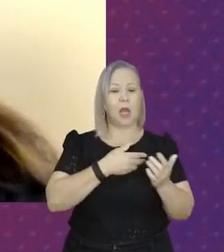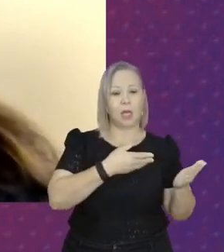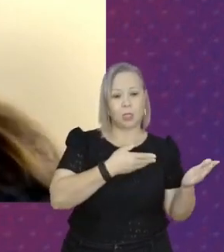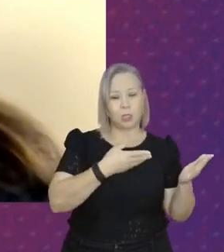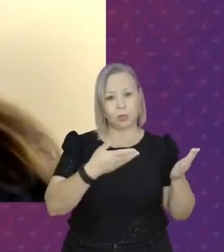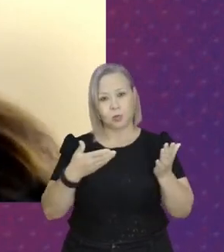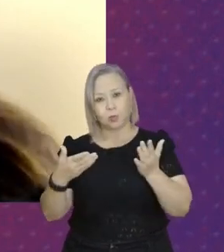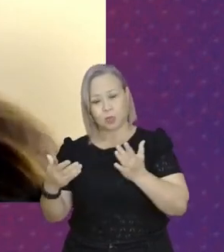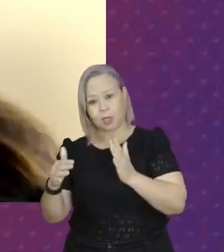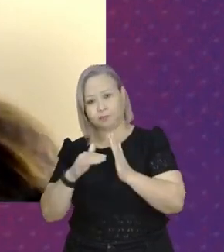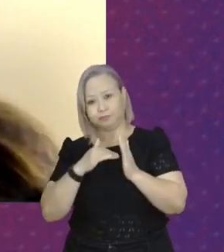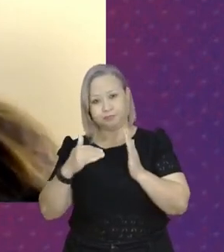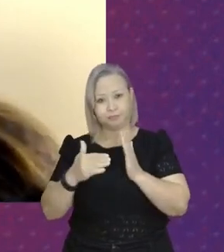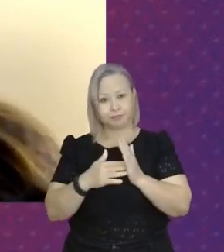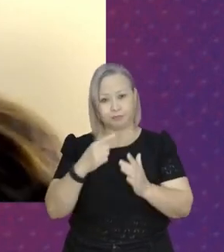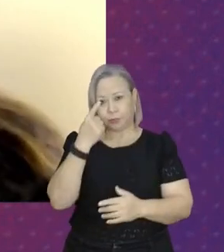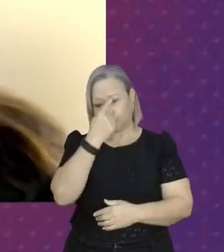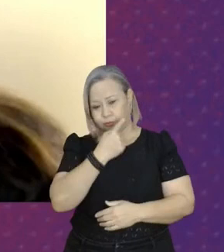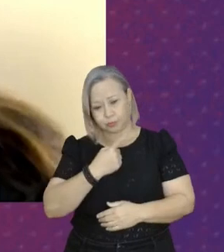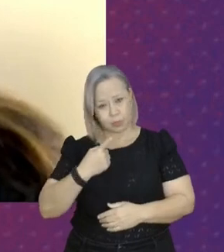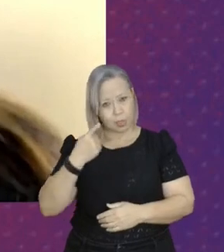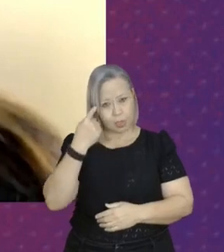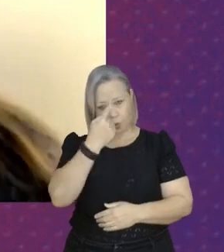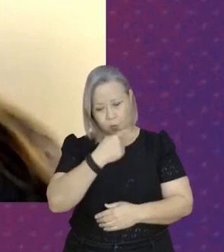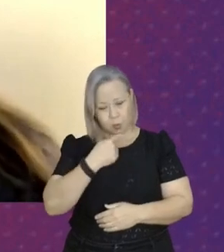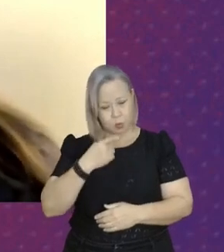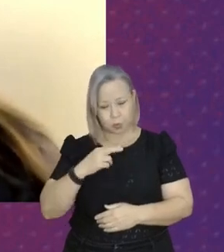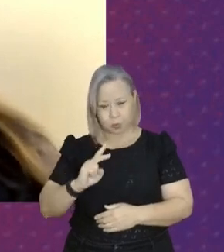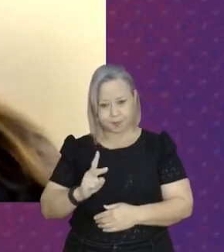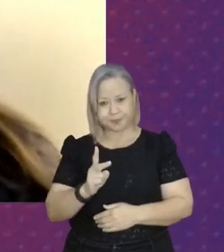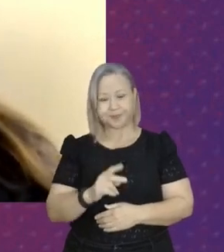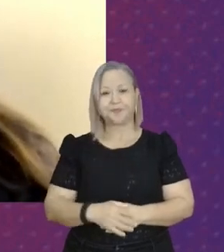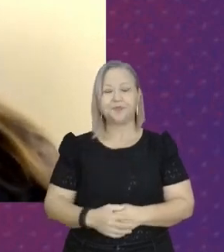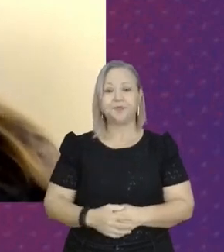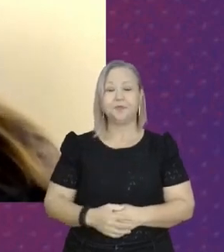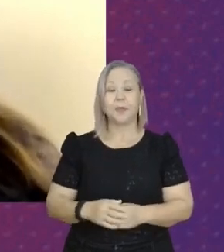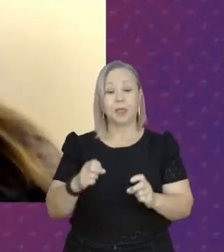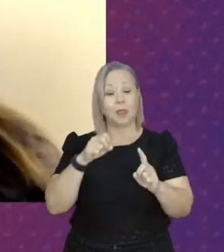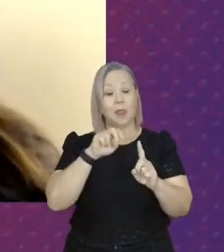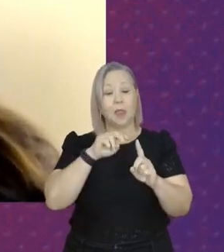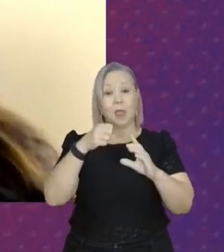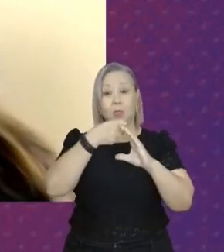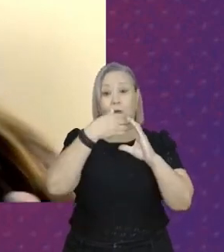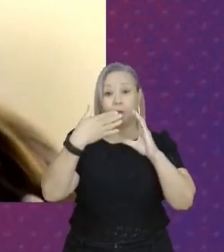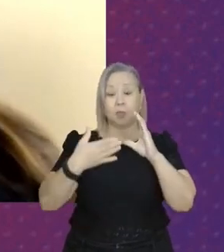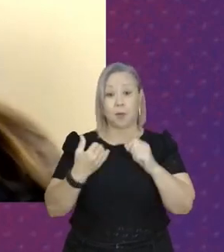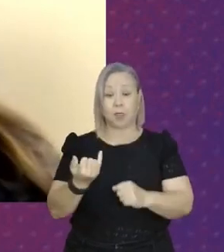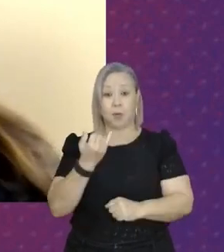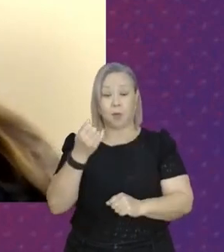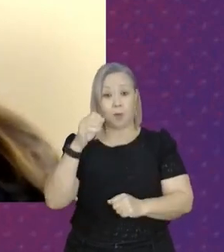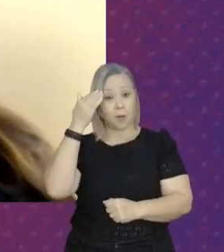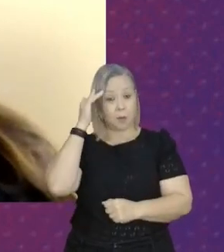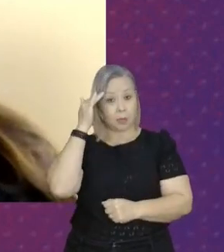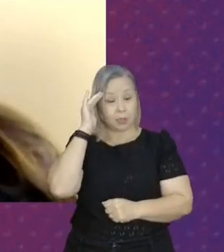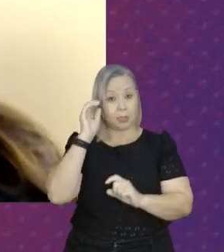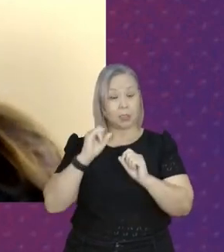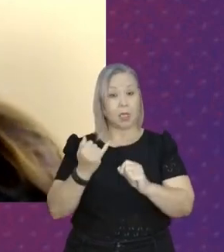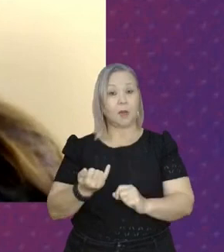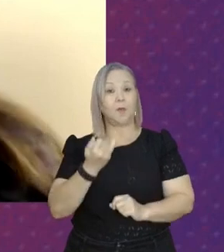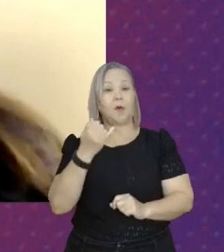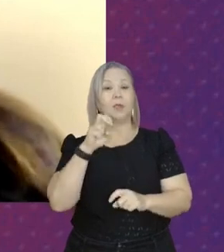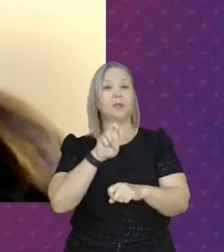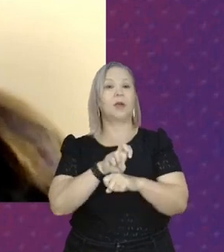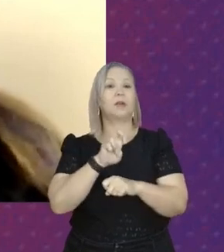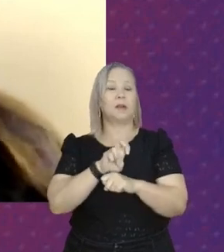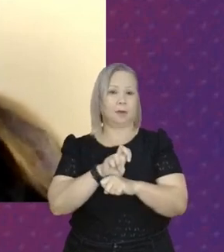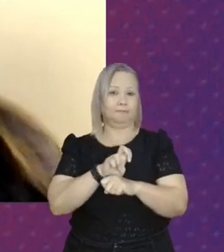tempo integral, etc. Alguns aspectos importantes, né, para a gente compreender a importância da